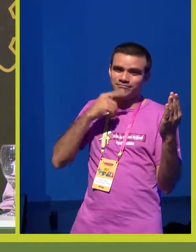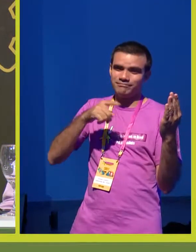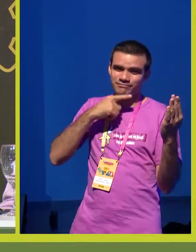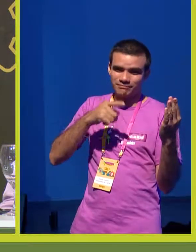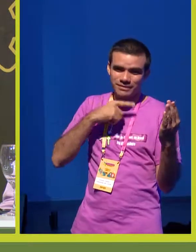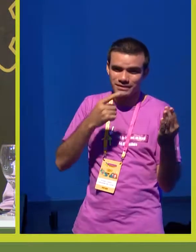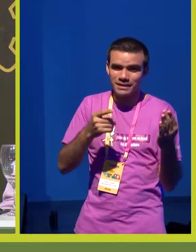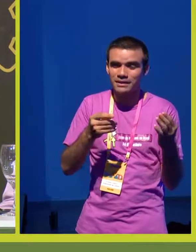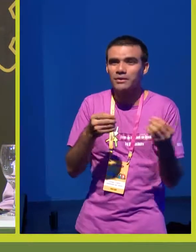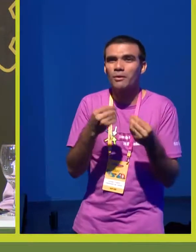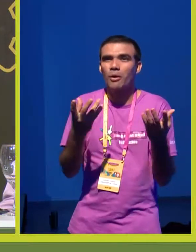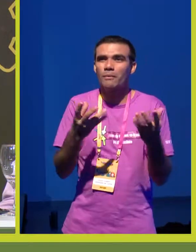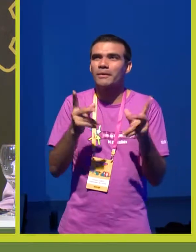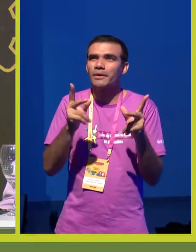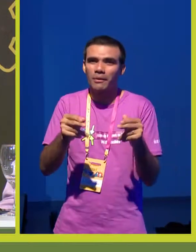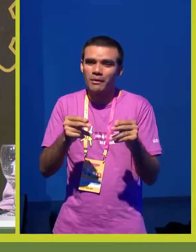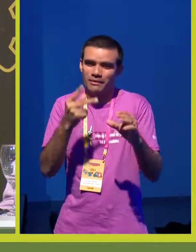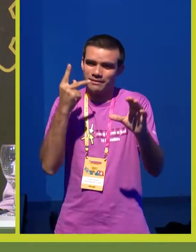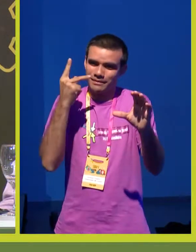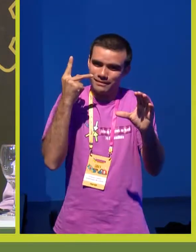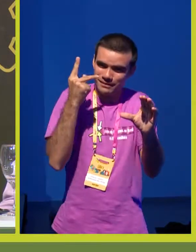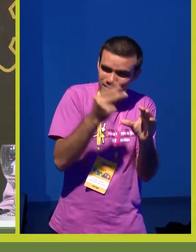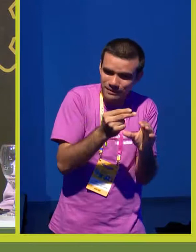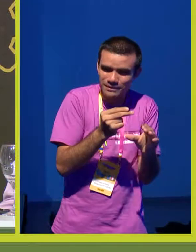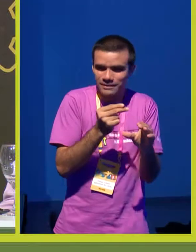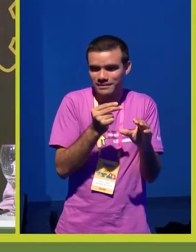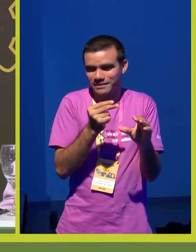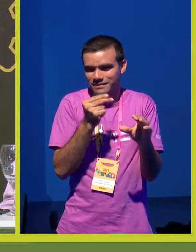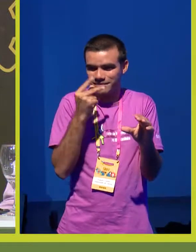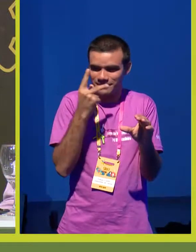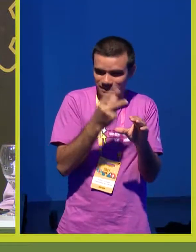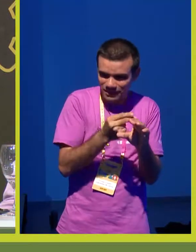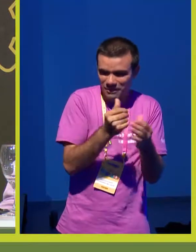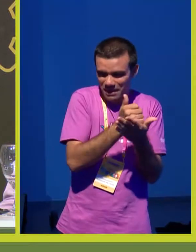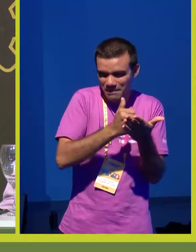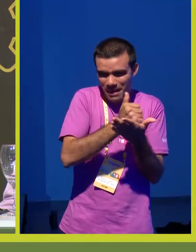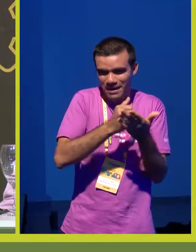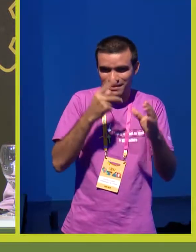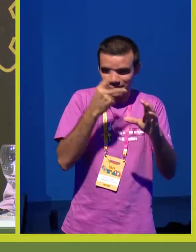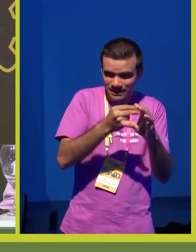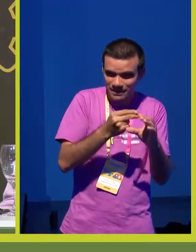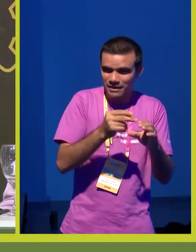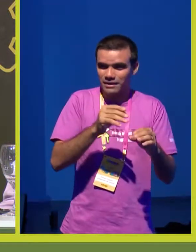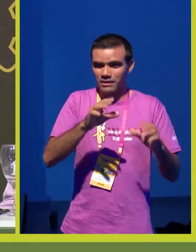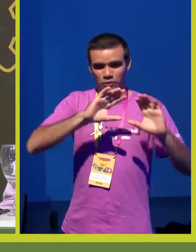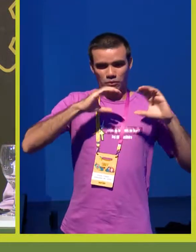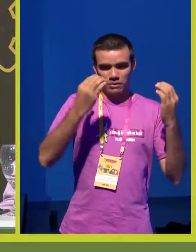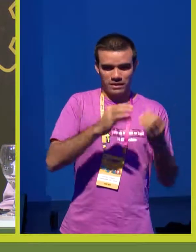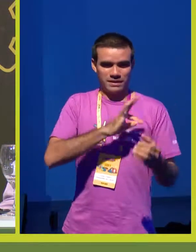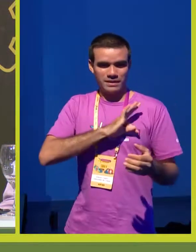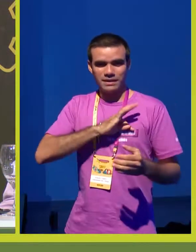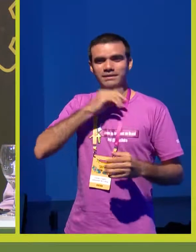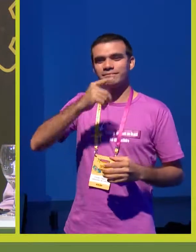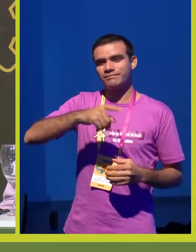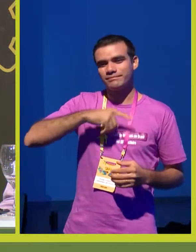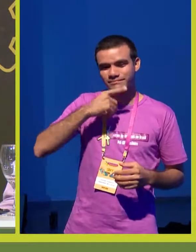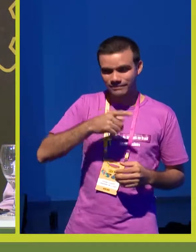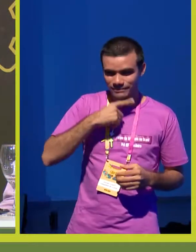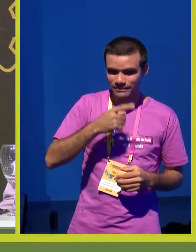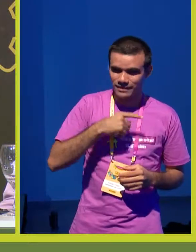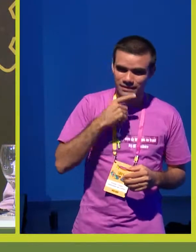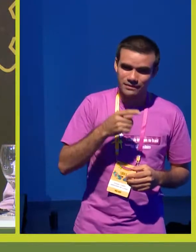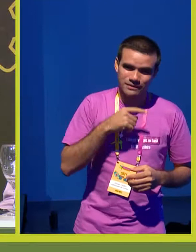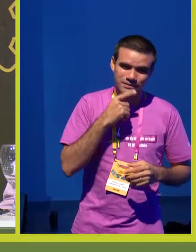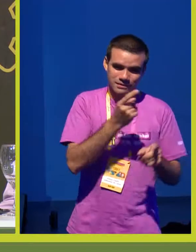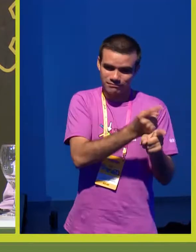esse antídoto, um dos antídotos mais importantes nesse sentido, que é o escrutínio da comunidade técnica, não poderia ser utilizado também para conseguir